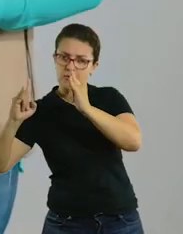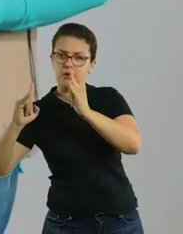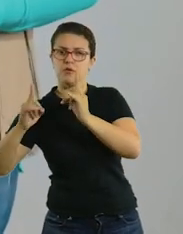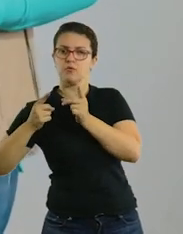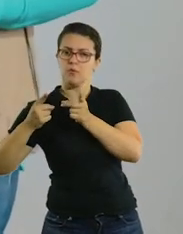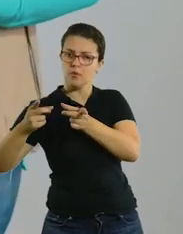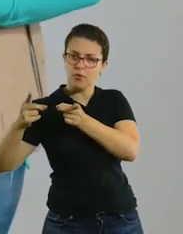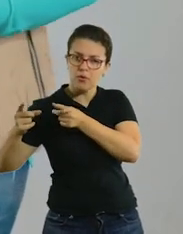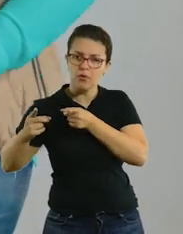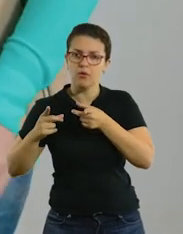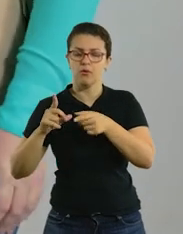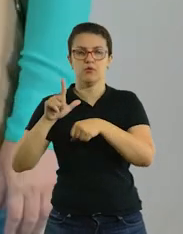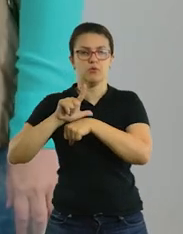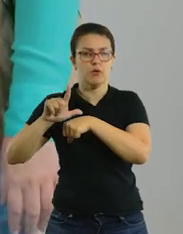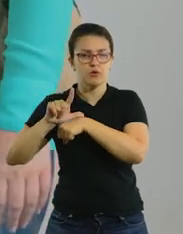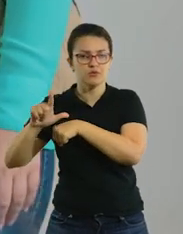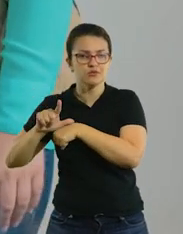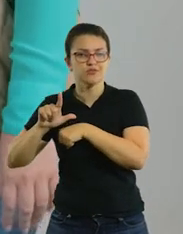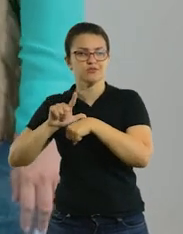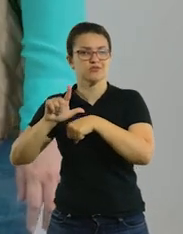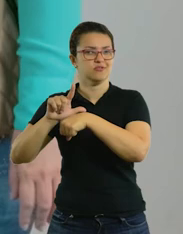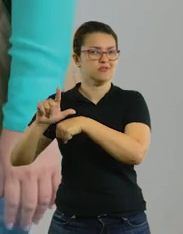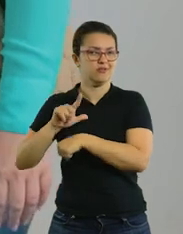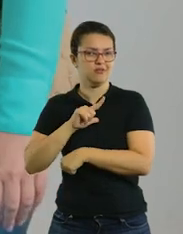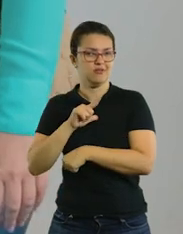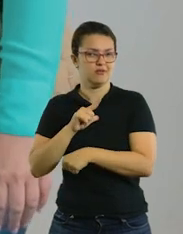comércios, tá bom?